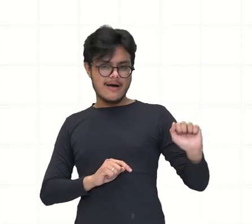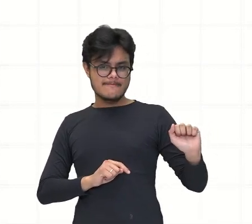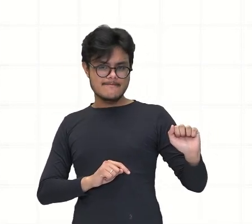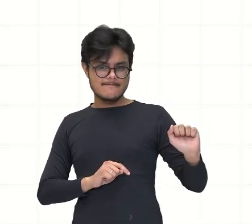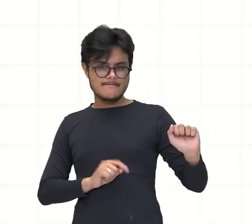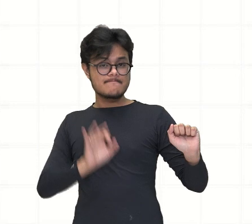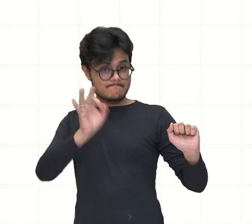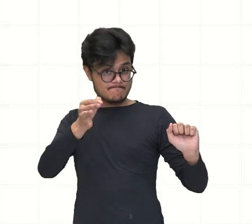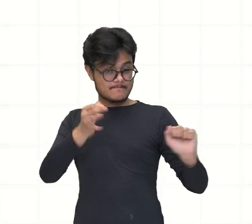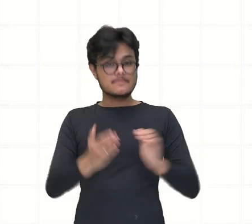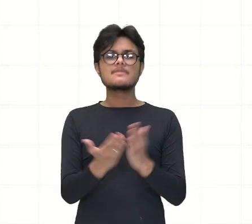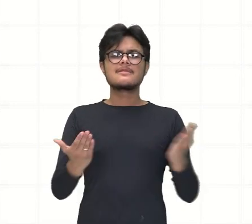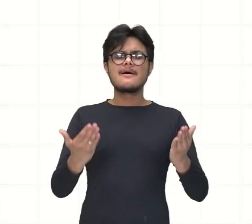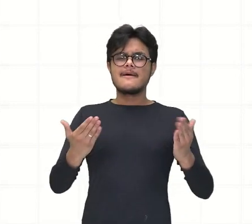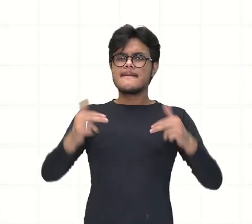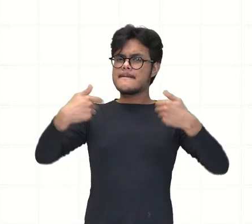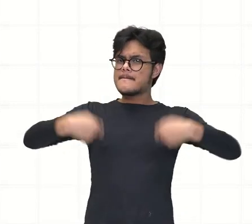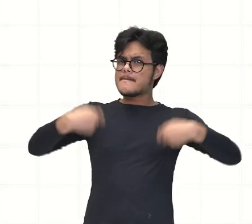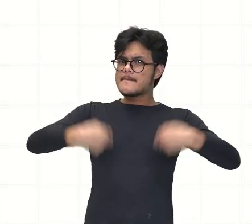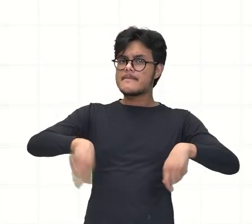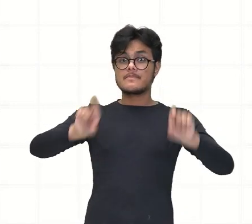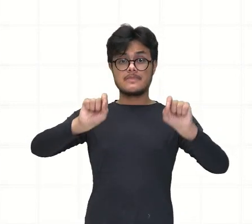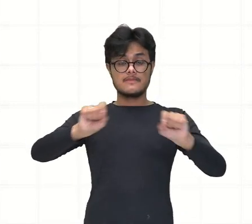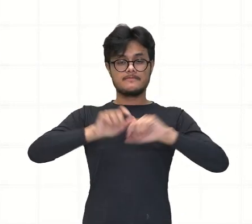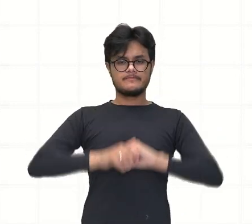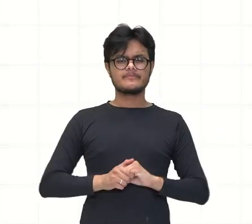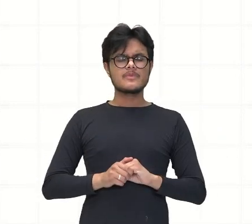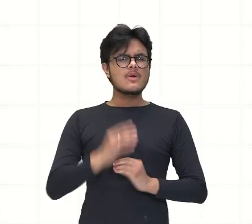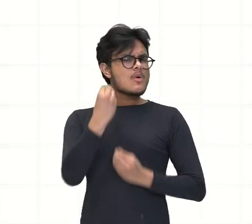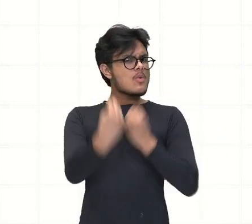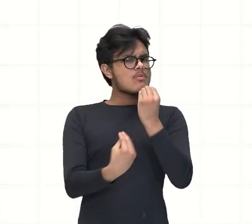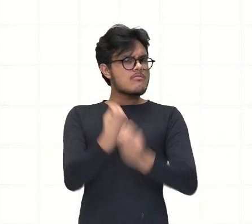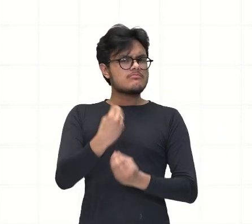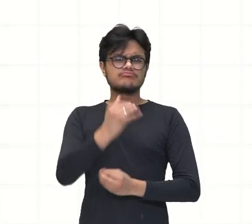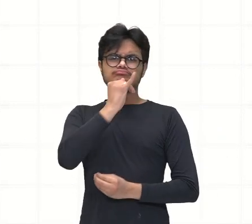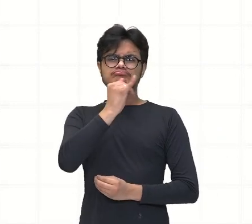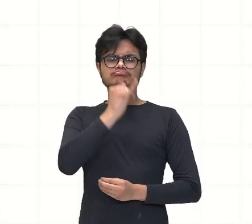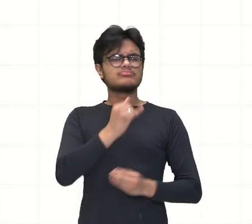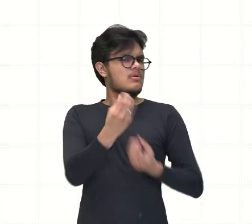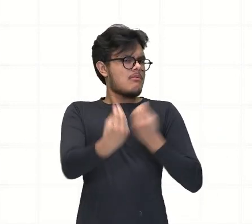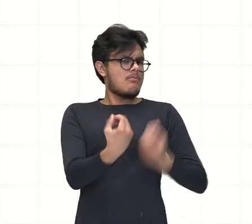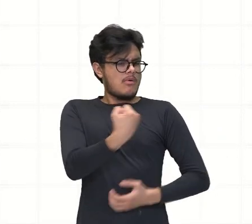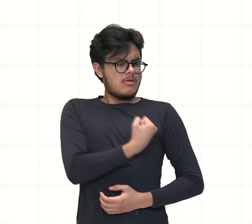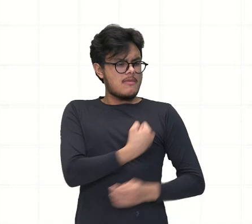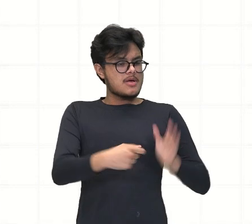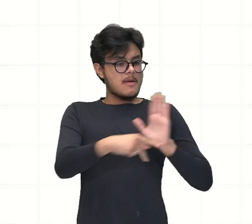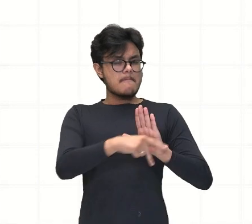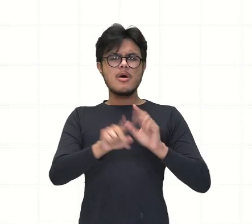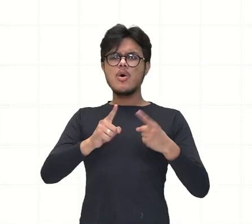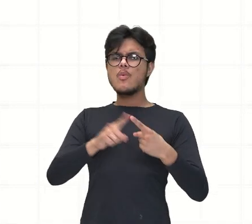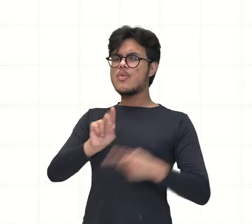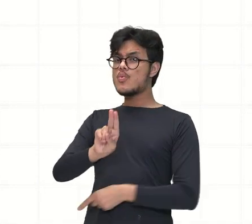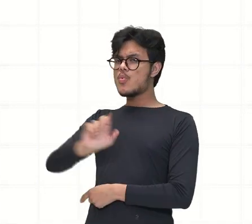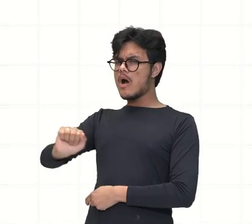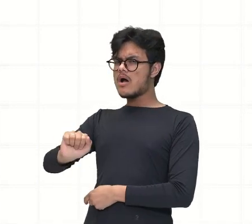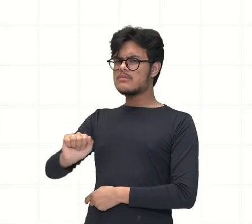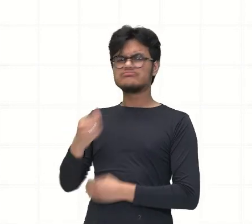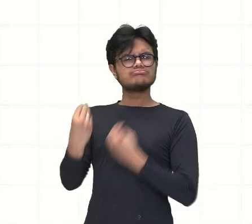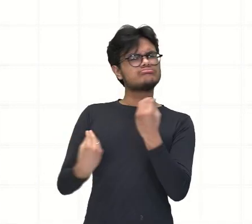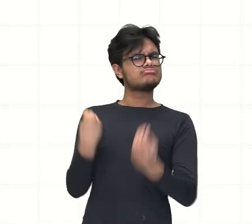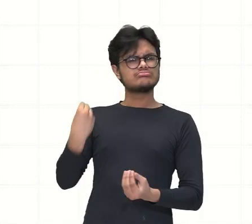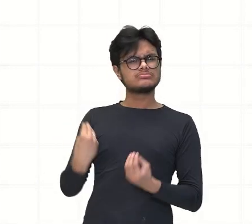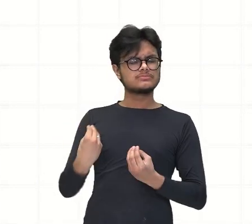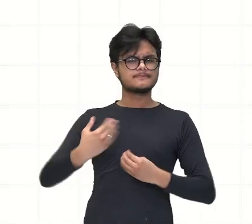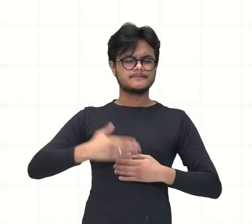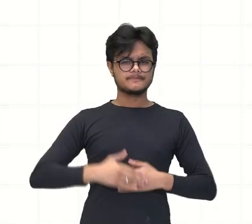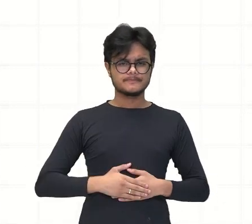Para isso, eu preciso entender como que foi definida essa unidade astronômica.